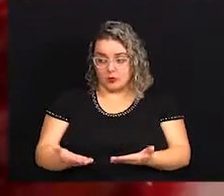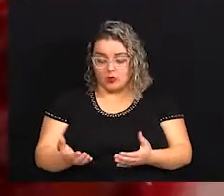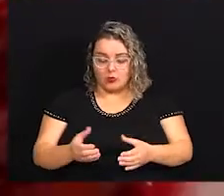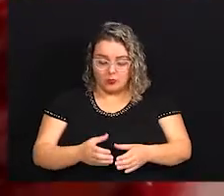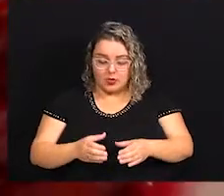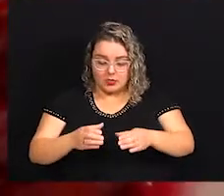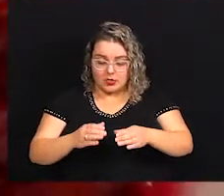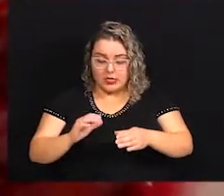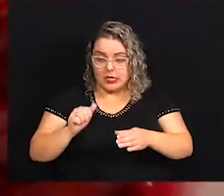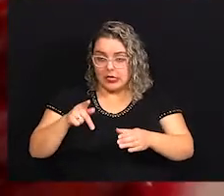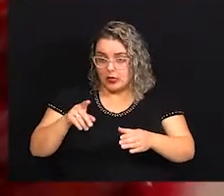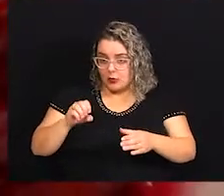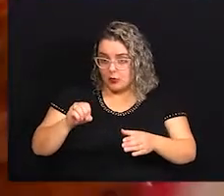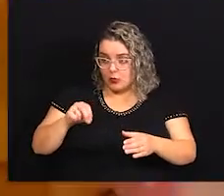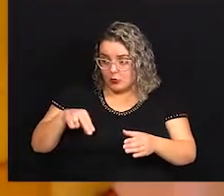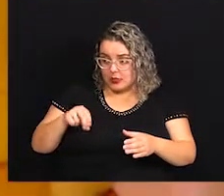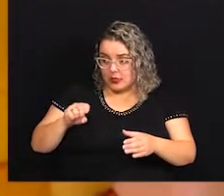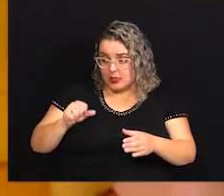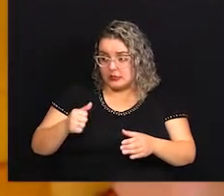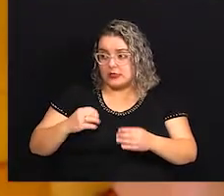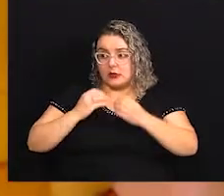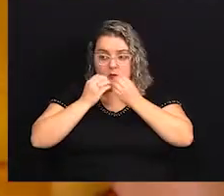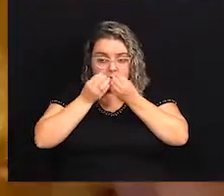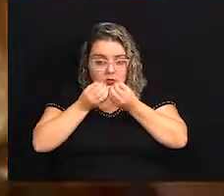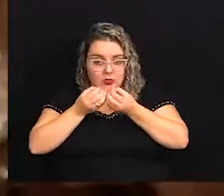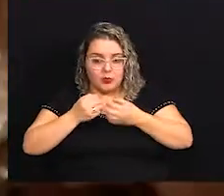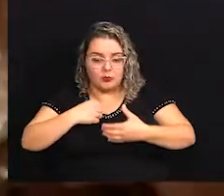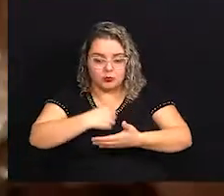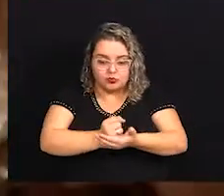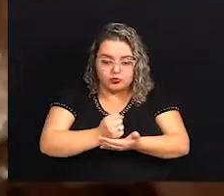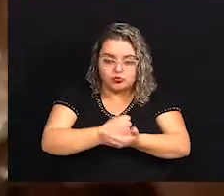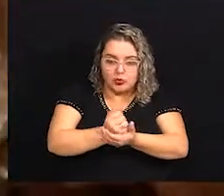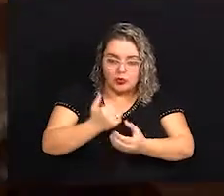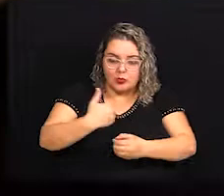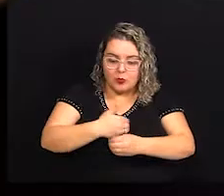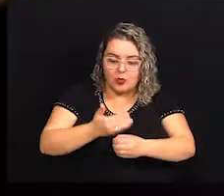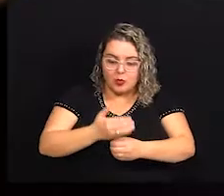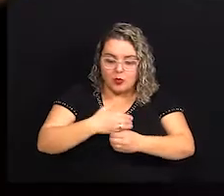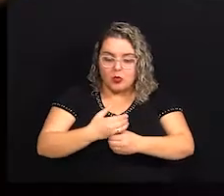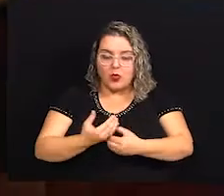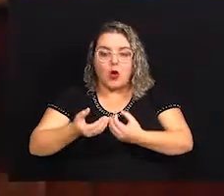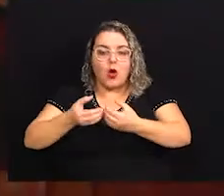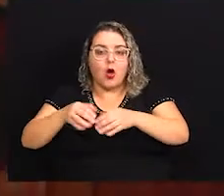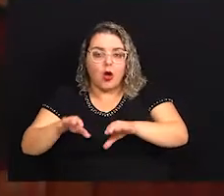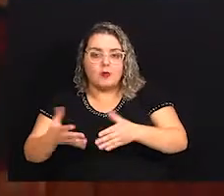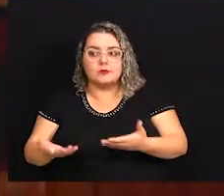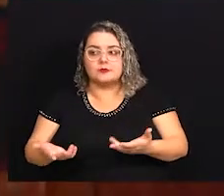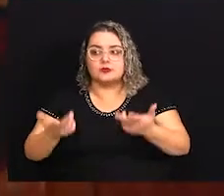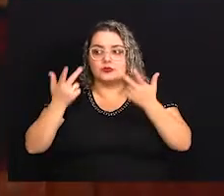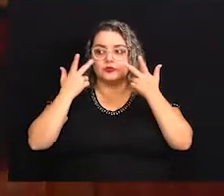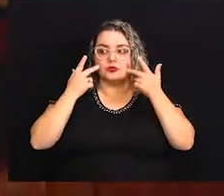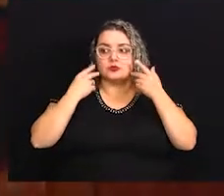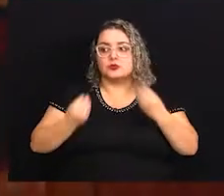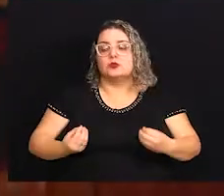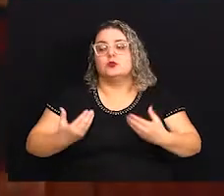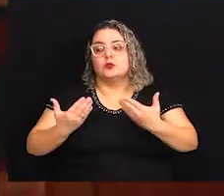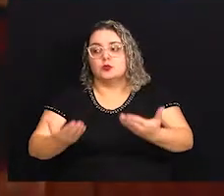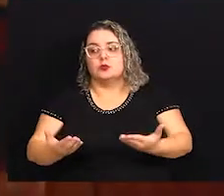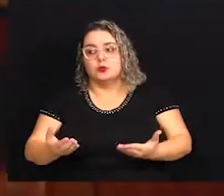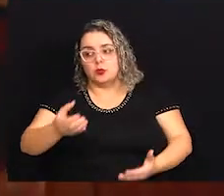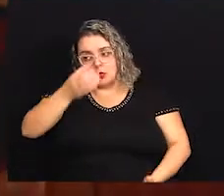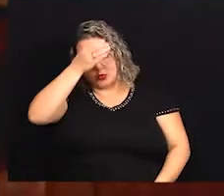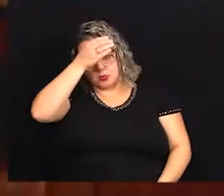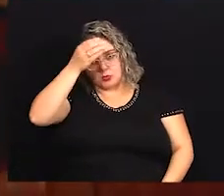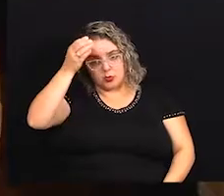o banquete com uma salada camponesa. Ela acompanha milho, purê de batatas, ovos. É, geralmente a gente também oferece